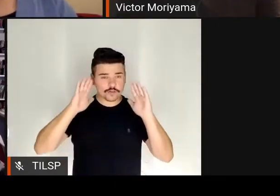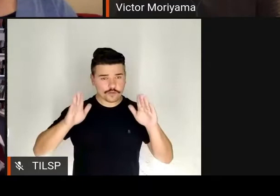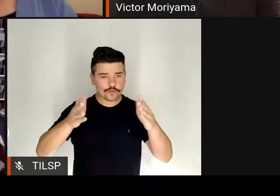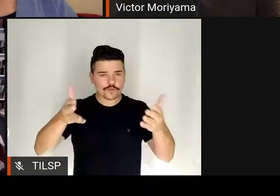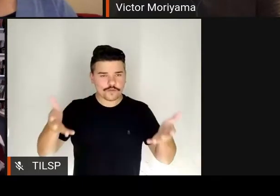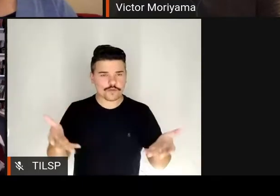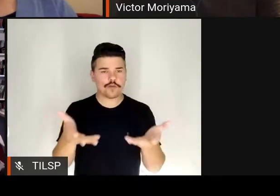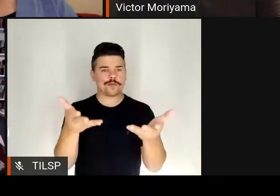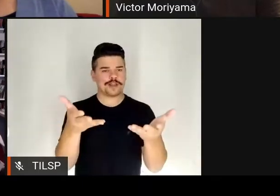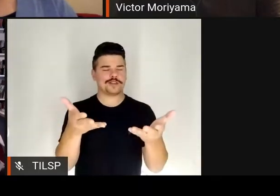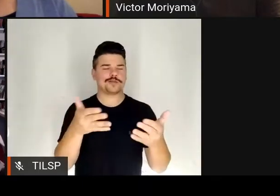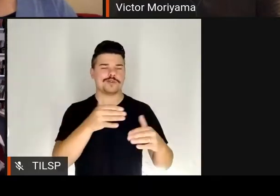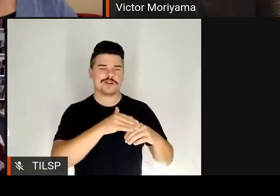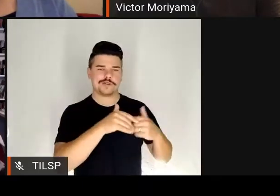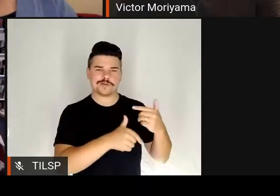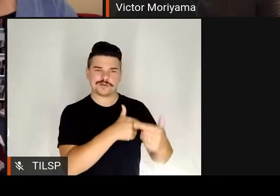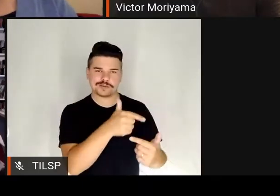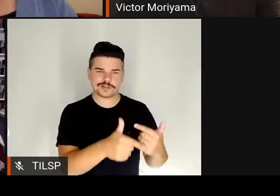a atividades